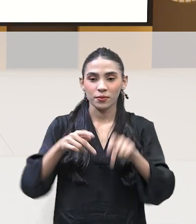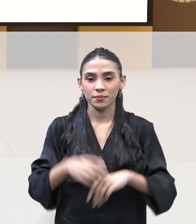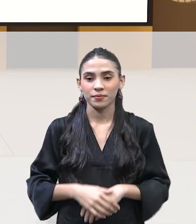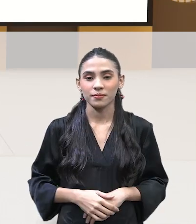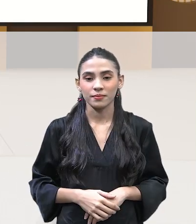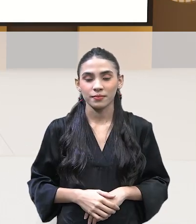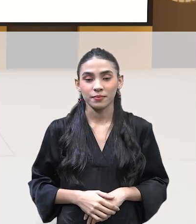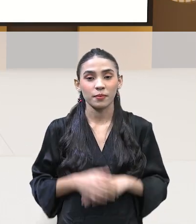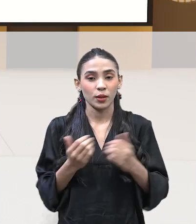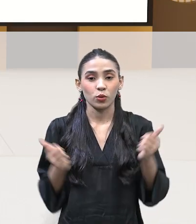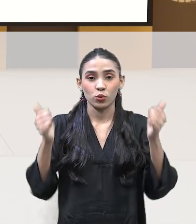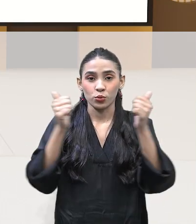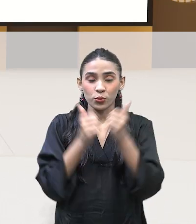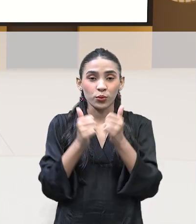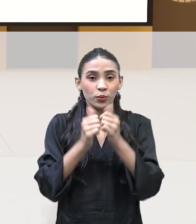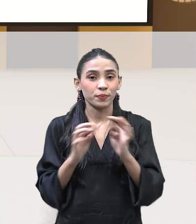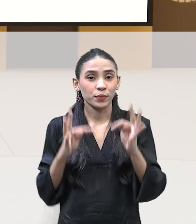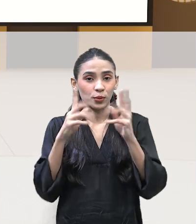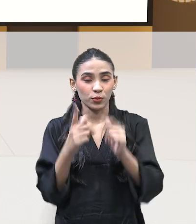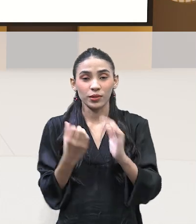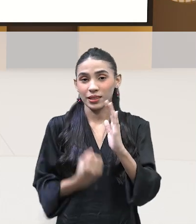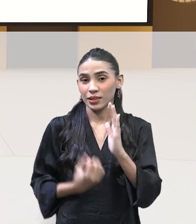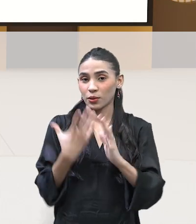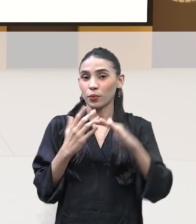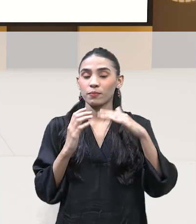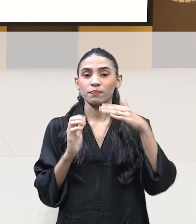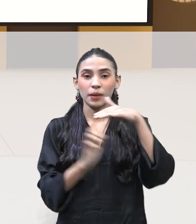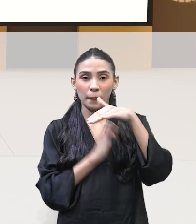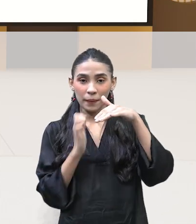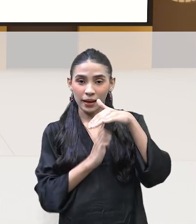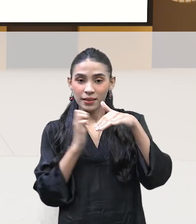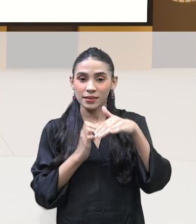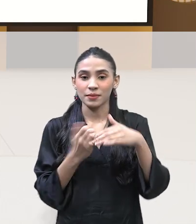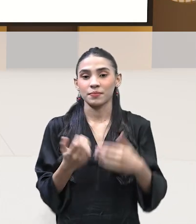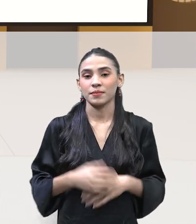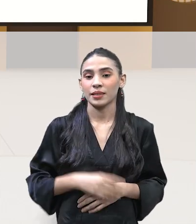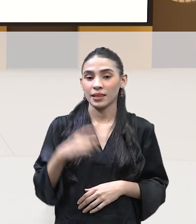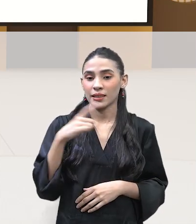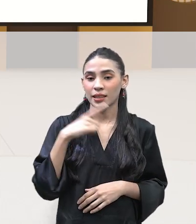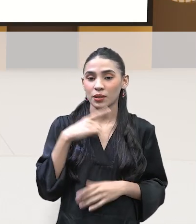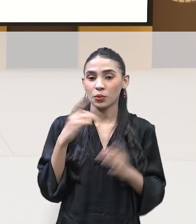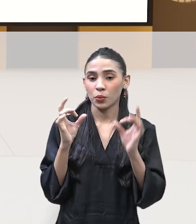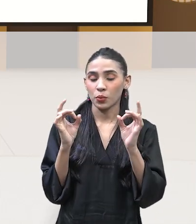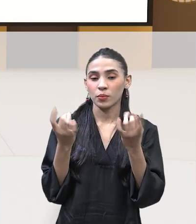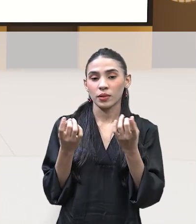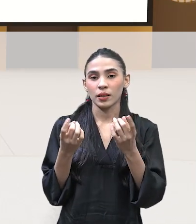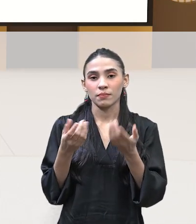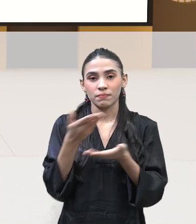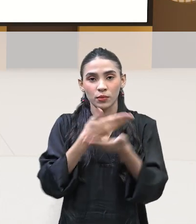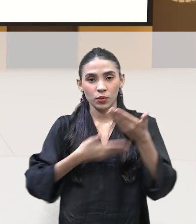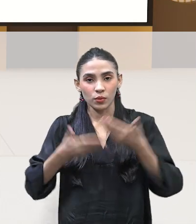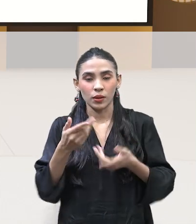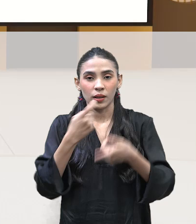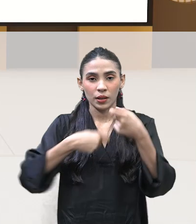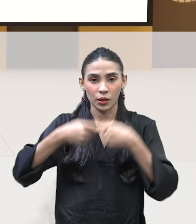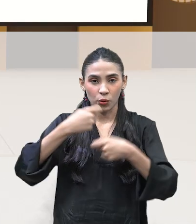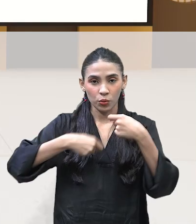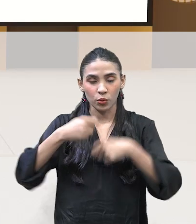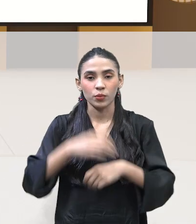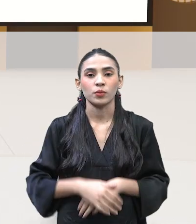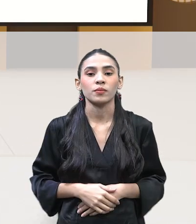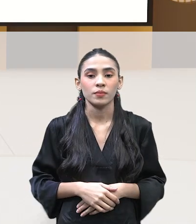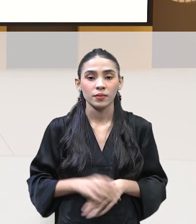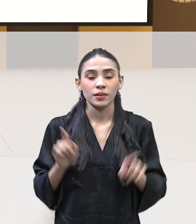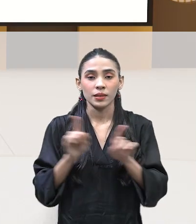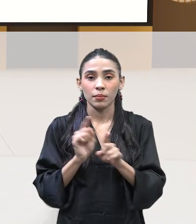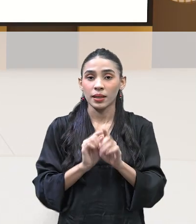E aí juntou esse combo e formou esse empreendimento que circula esse rendimento econômico ali